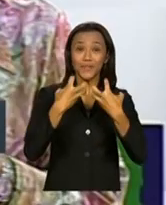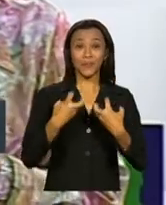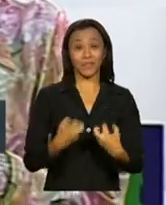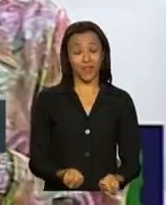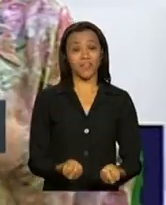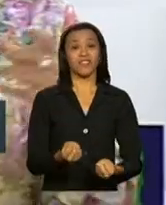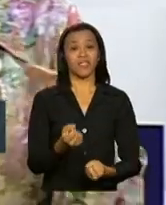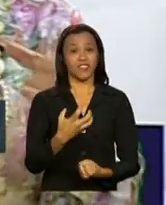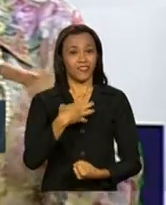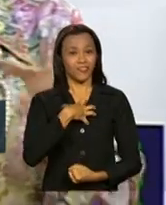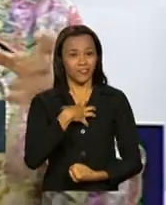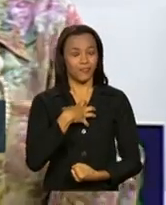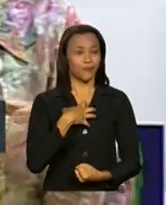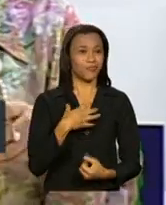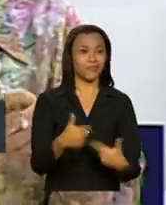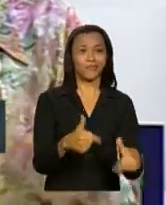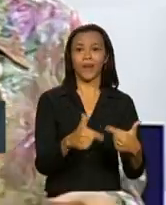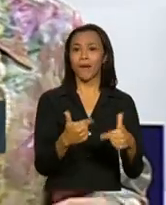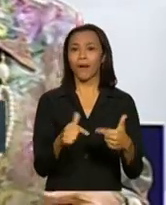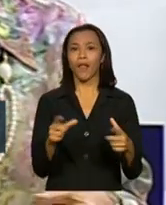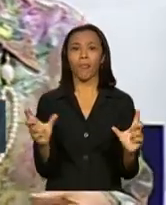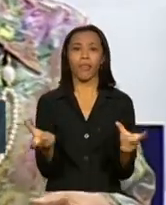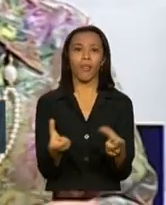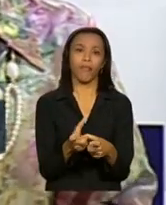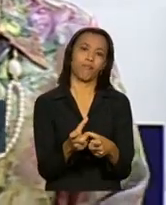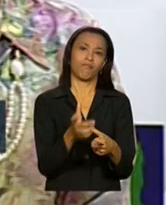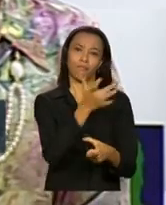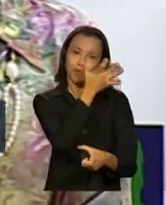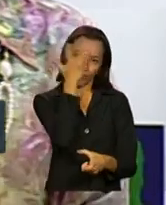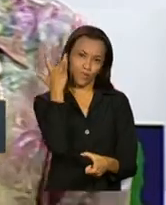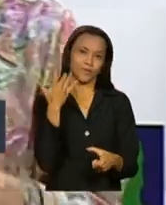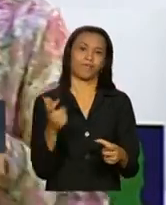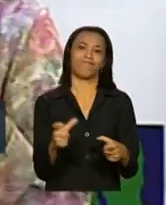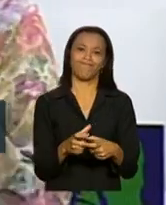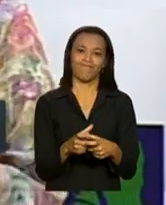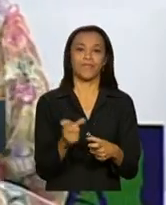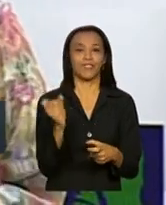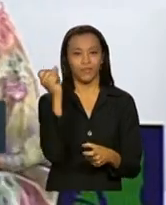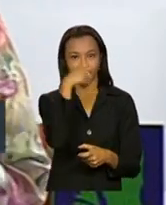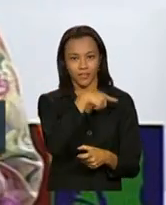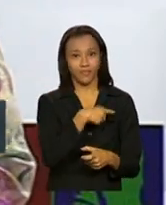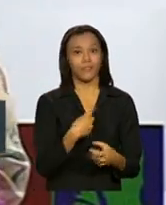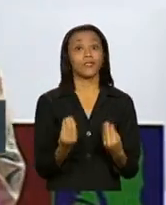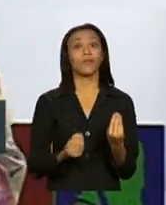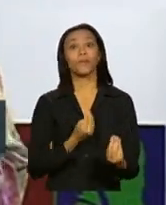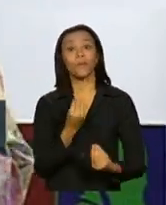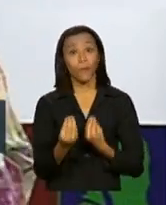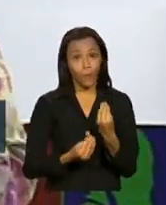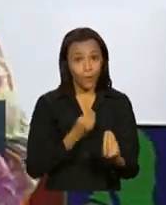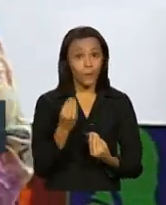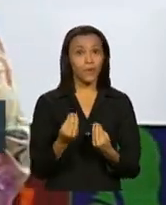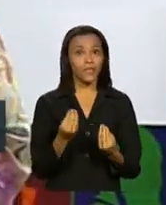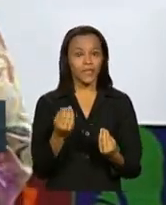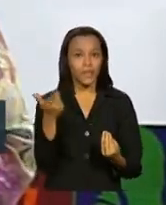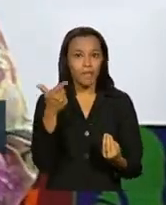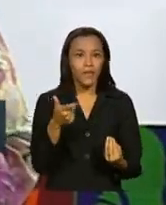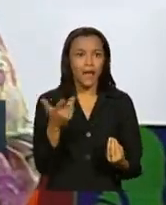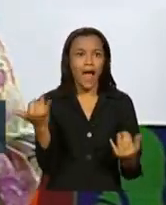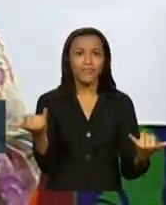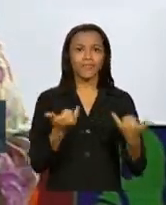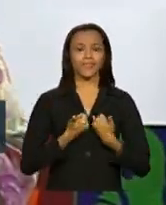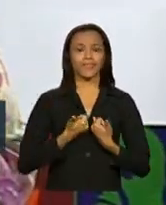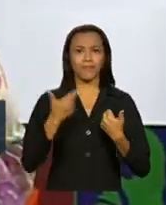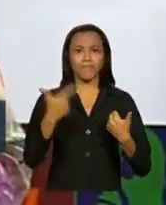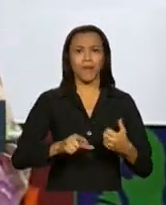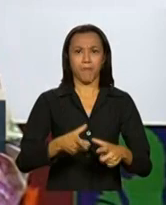é de trabalhar com um quadro reduzido não é e a perspectiva de um aumento desse